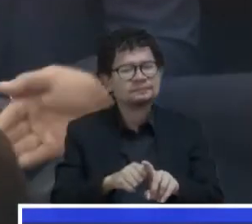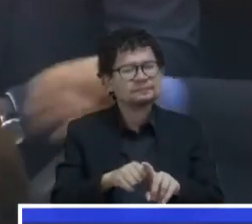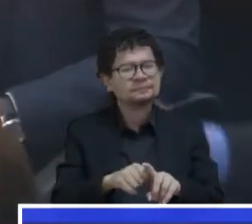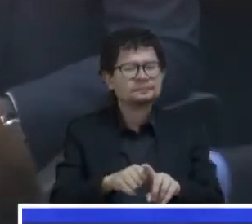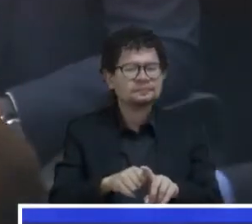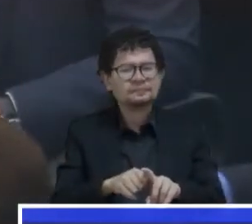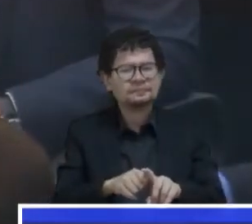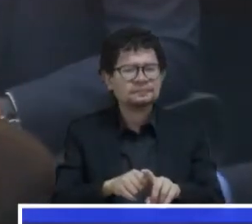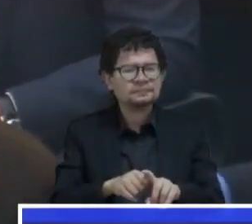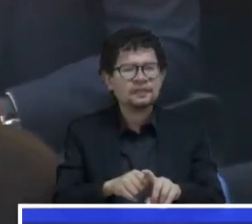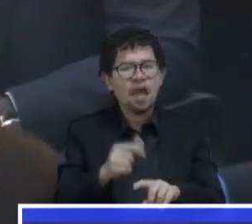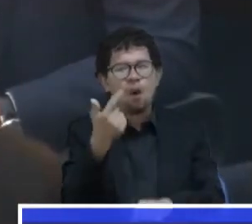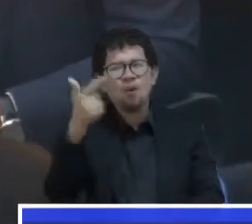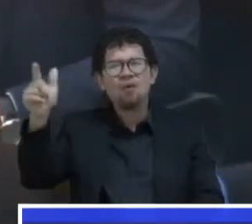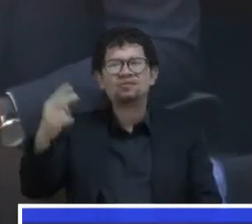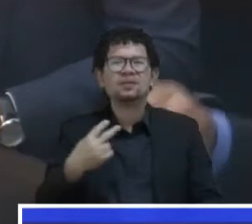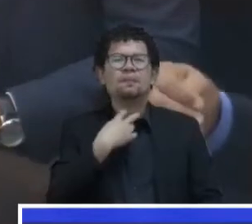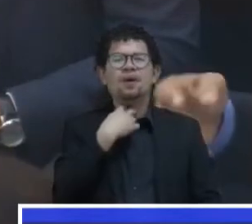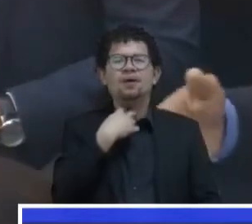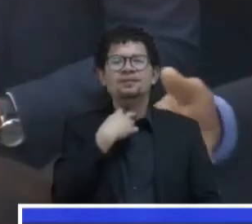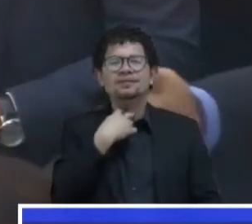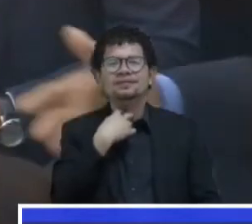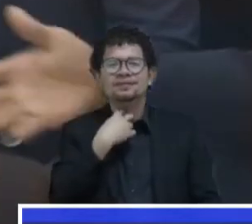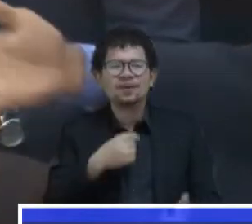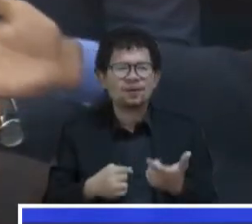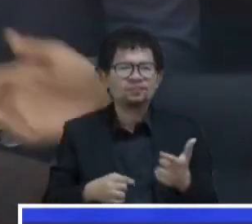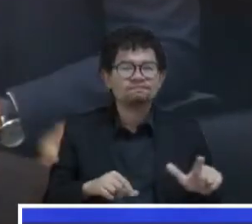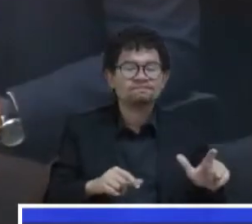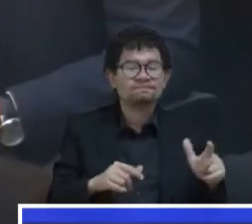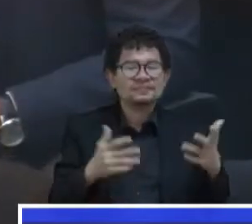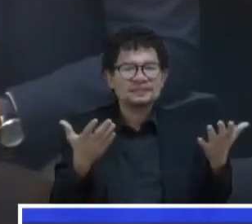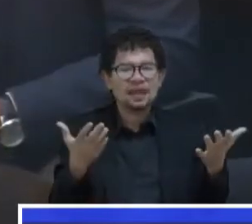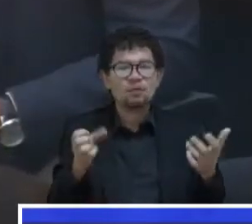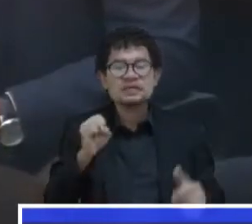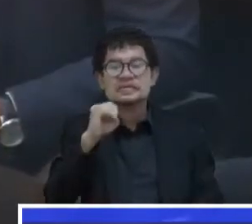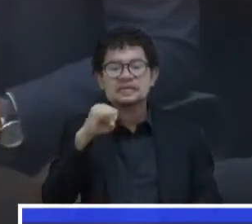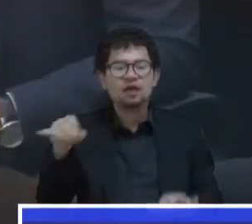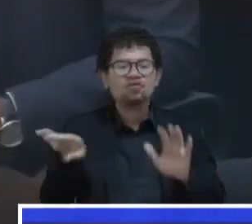não pode vir. É para pegar a casa sem deputados?